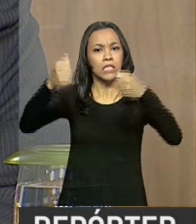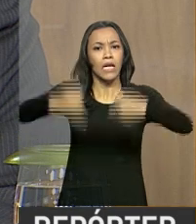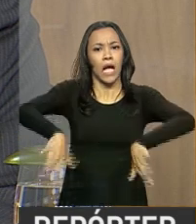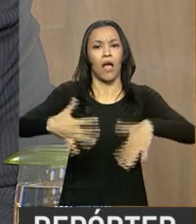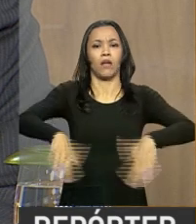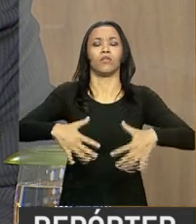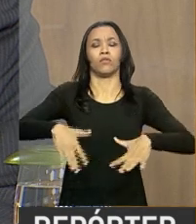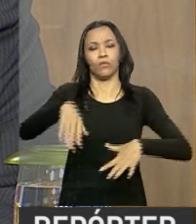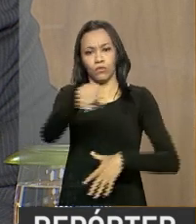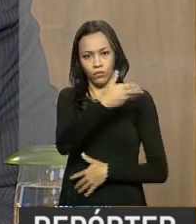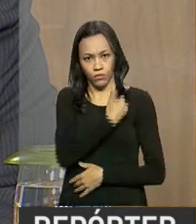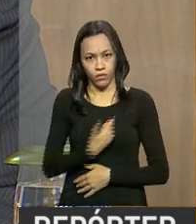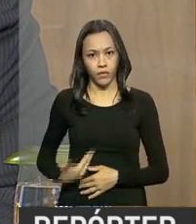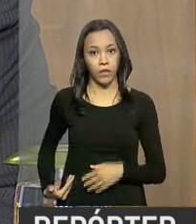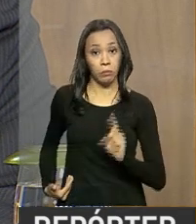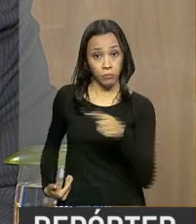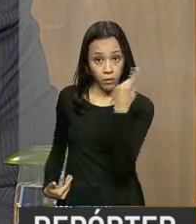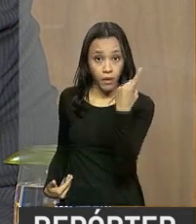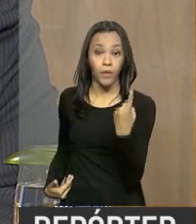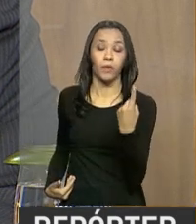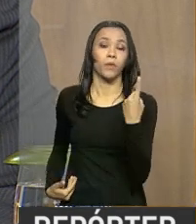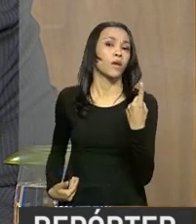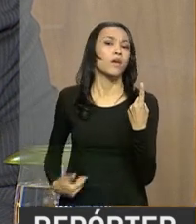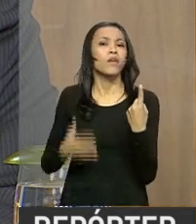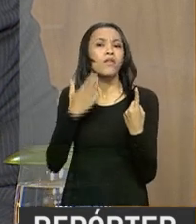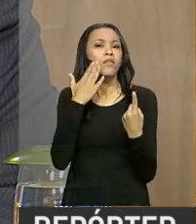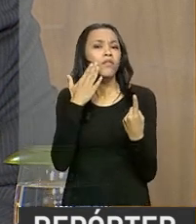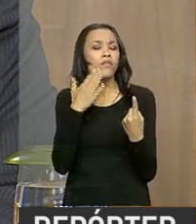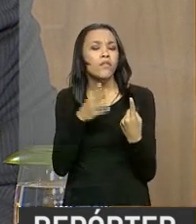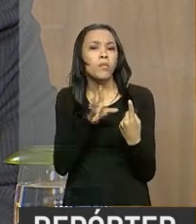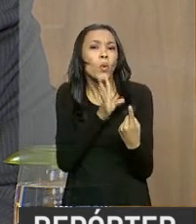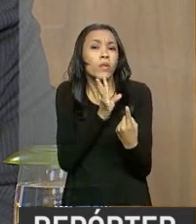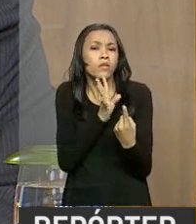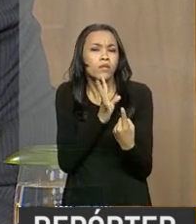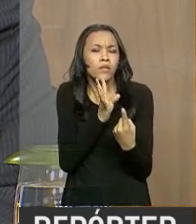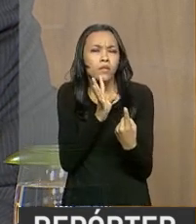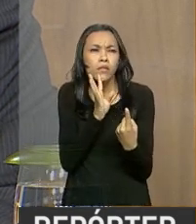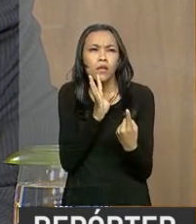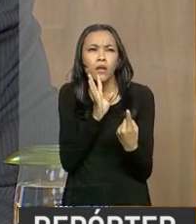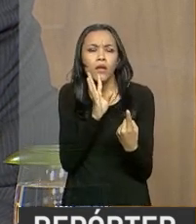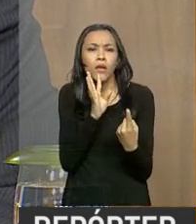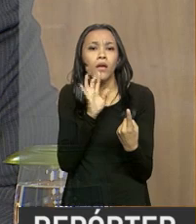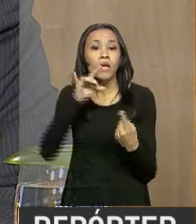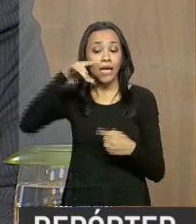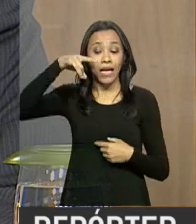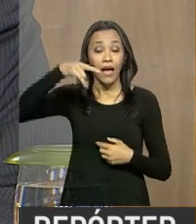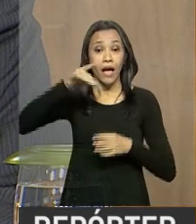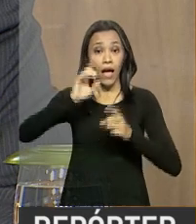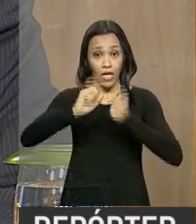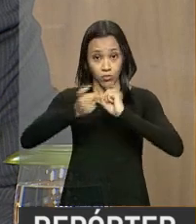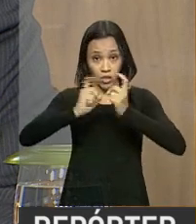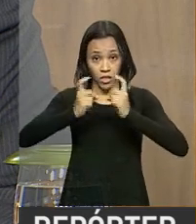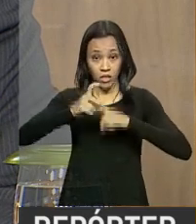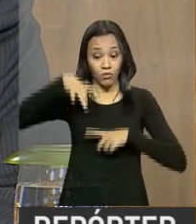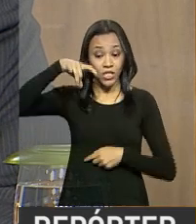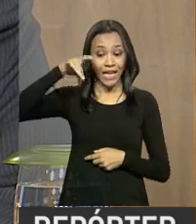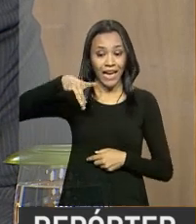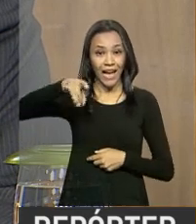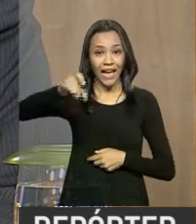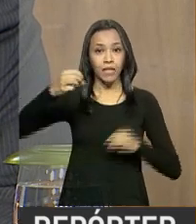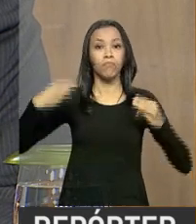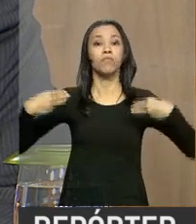nós vamos rever a estrutura organizacional dos Ministérios alguns já